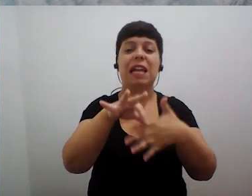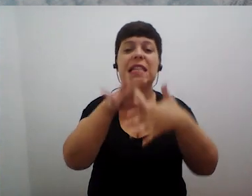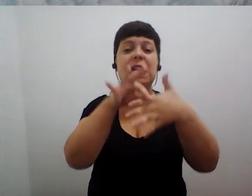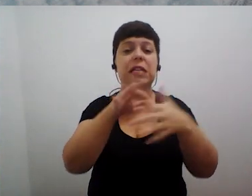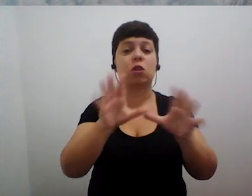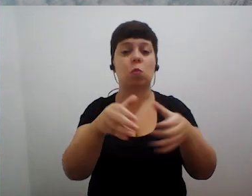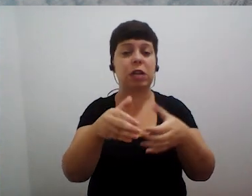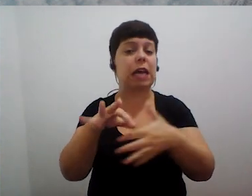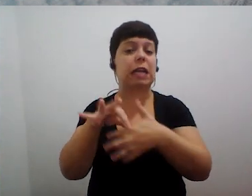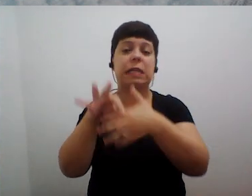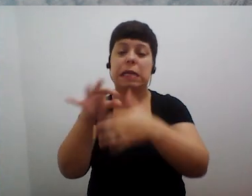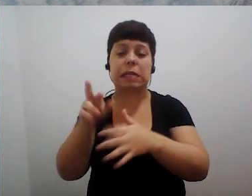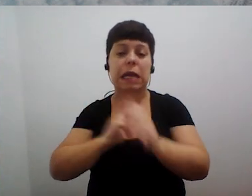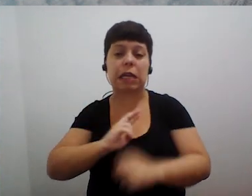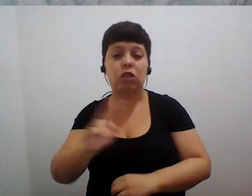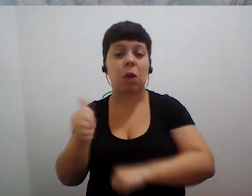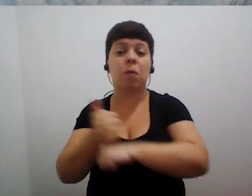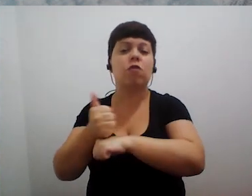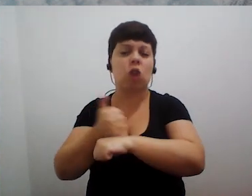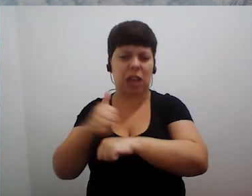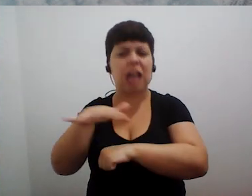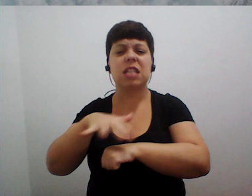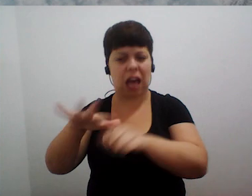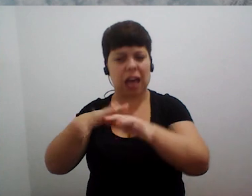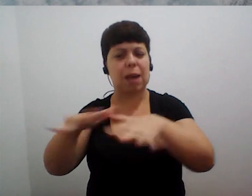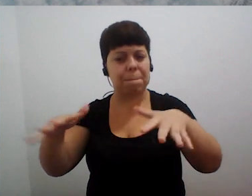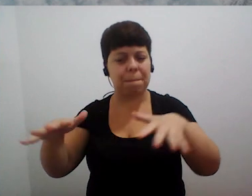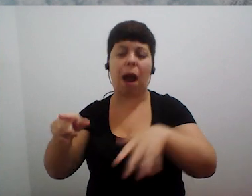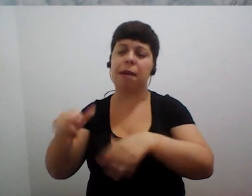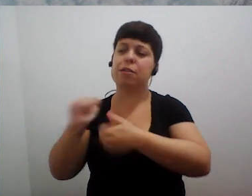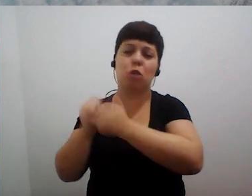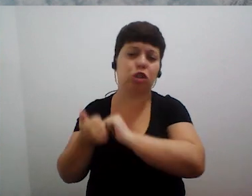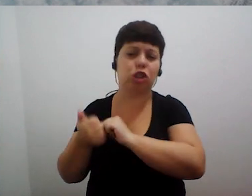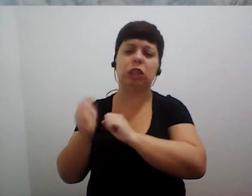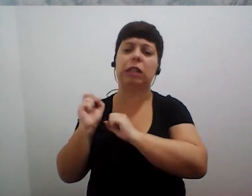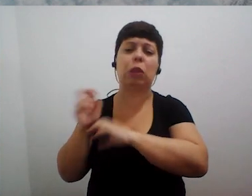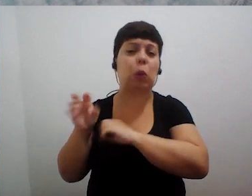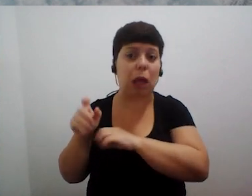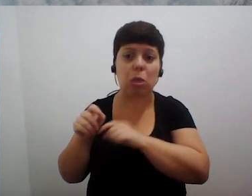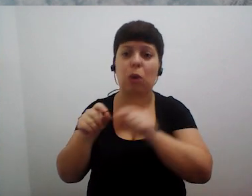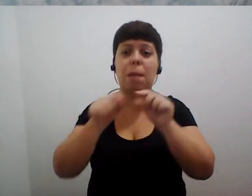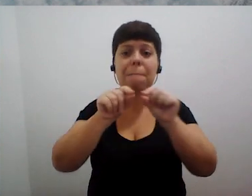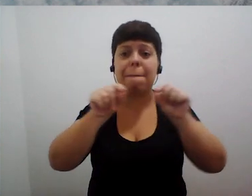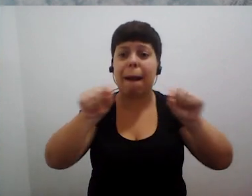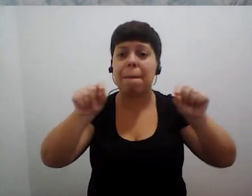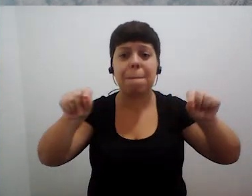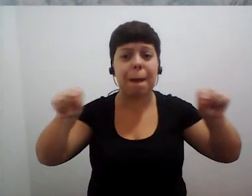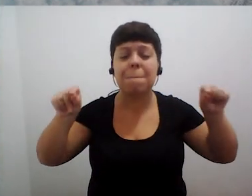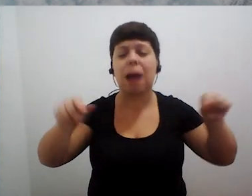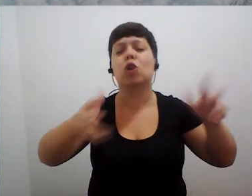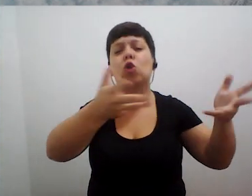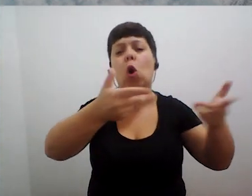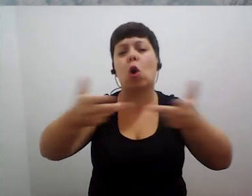lideranças comunitárias e religiosas, profissionais relacionados às ciências do mar, esportistas, educadores, entre outras